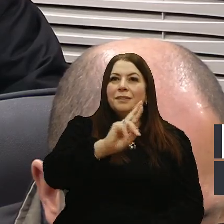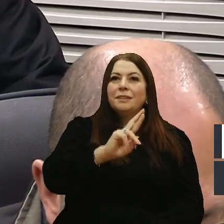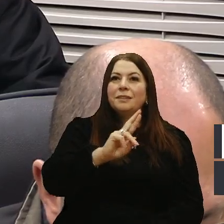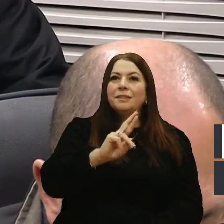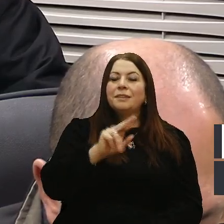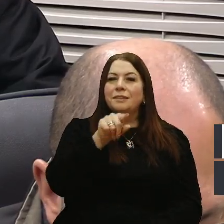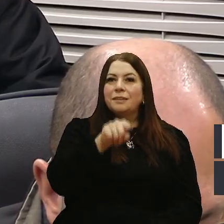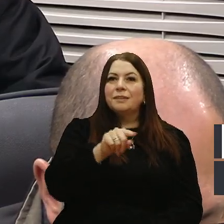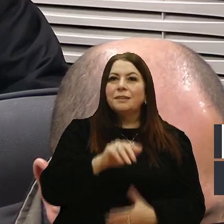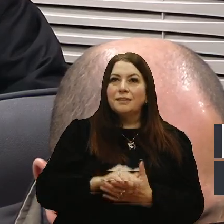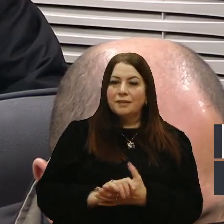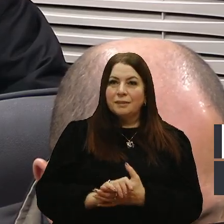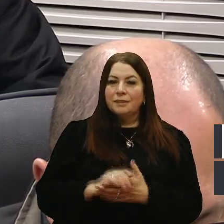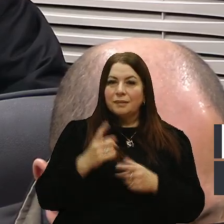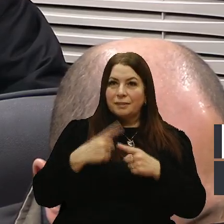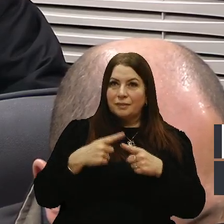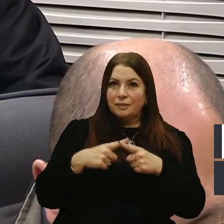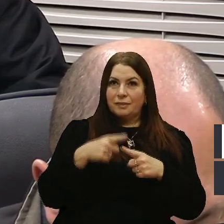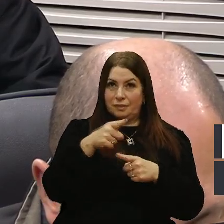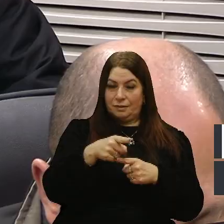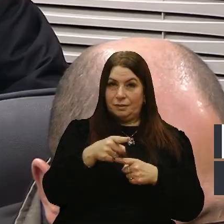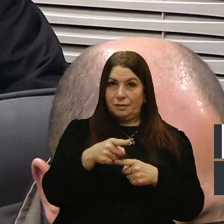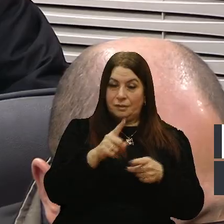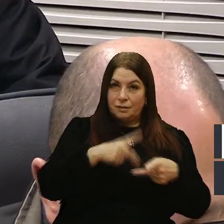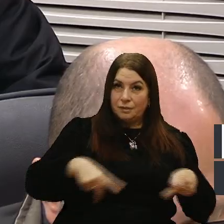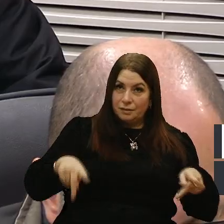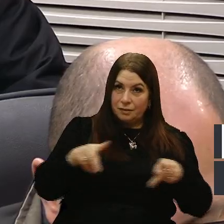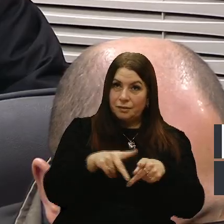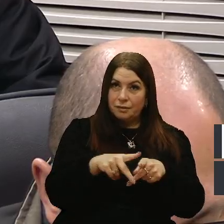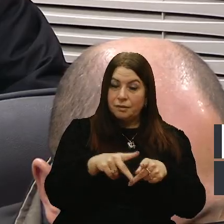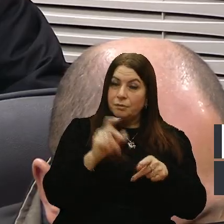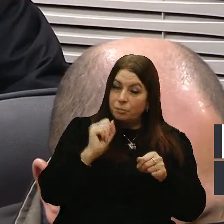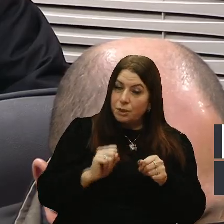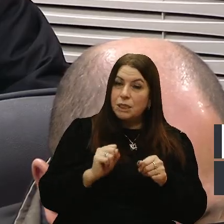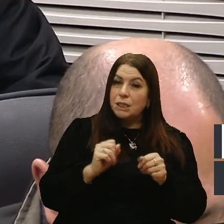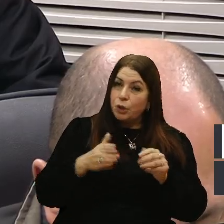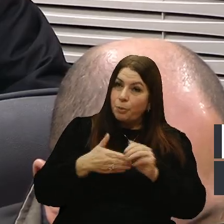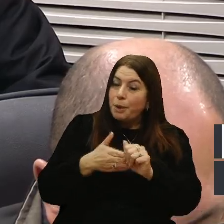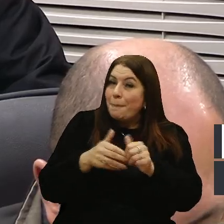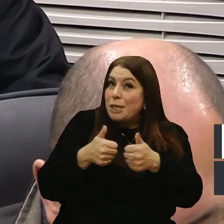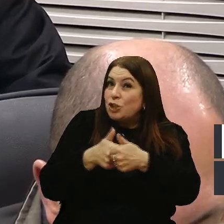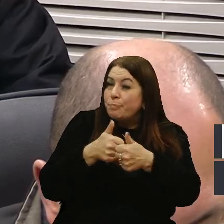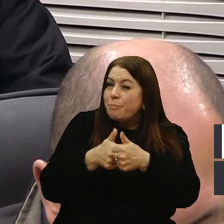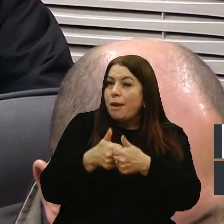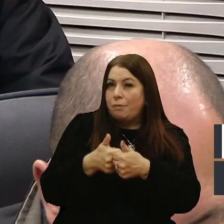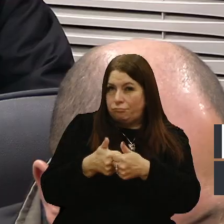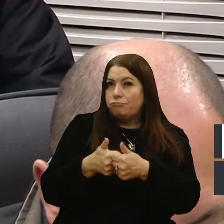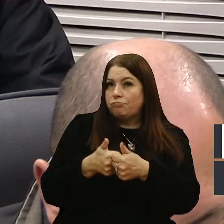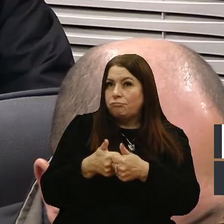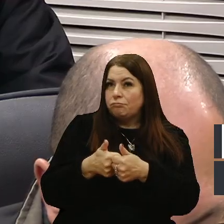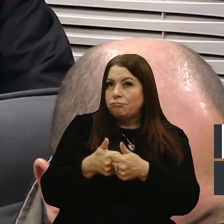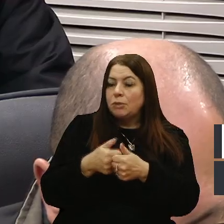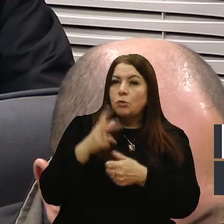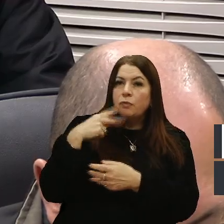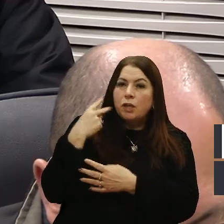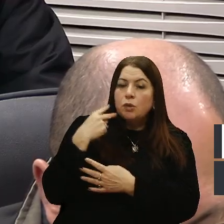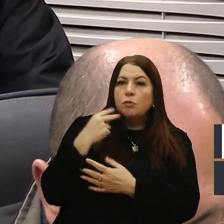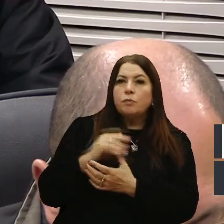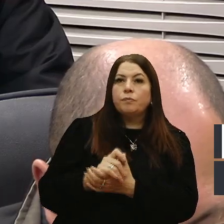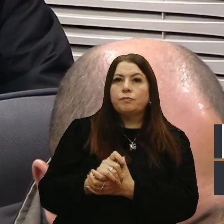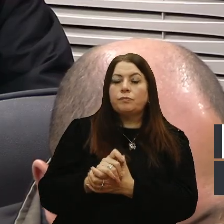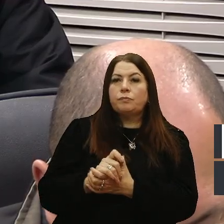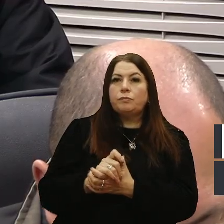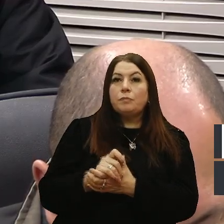Por quê? Porque a população poderá acompanhar mais de perto os vereadores,